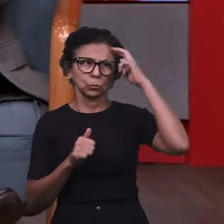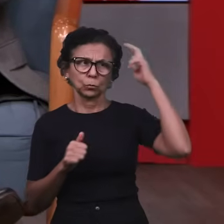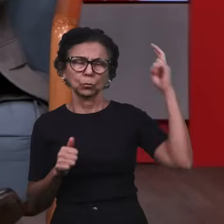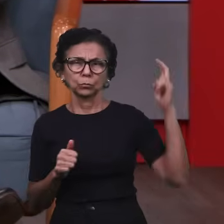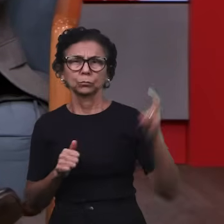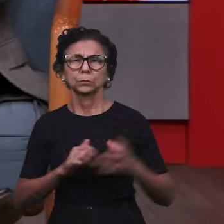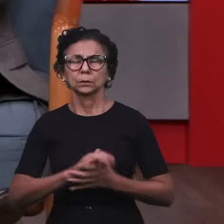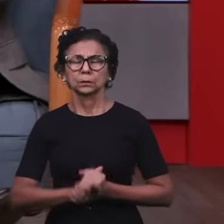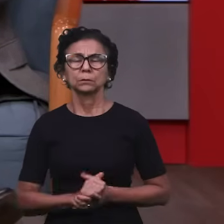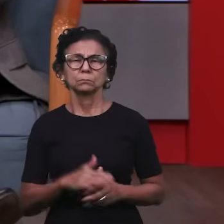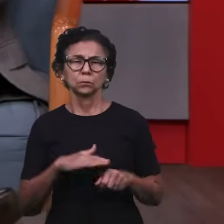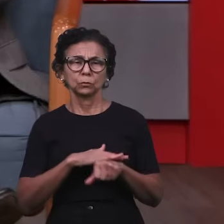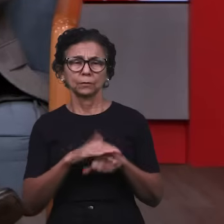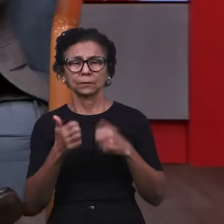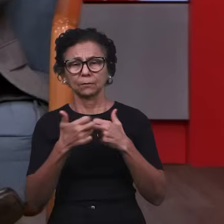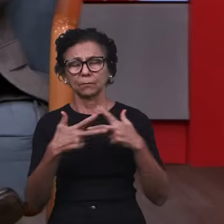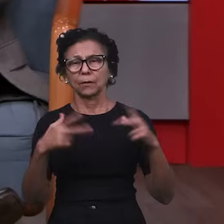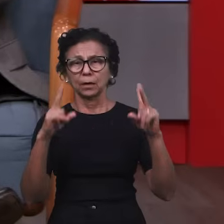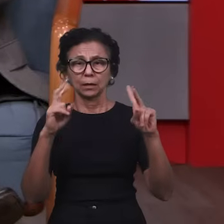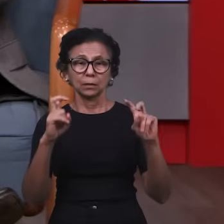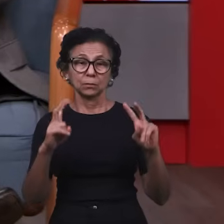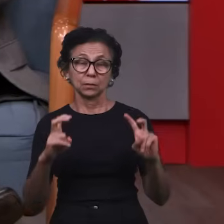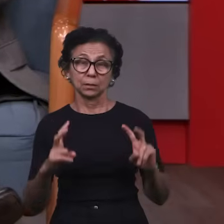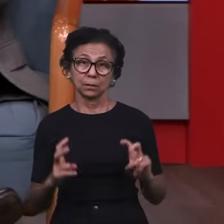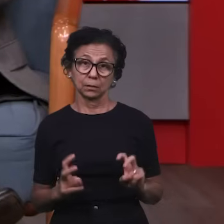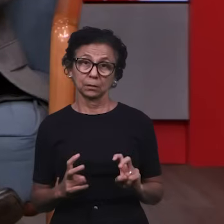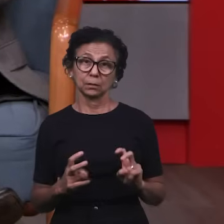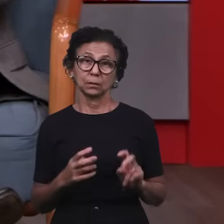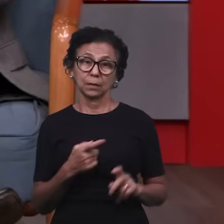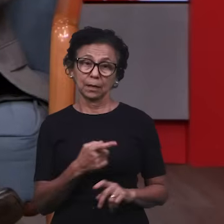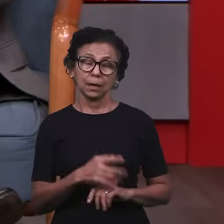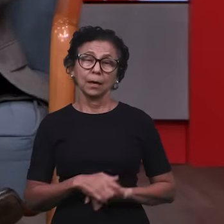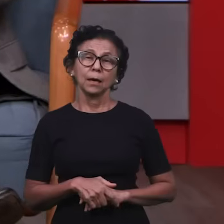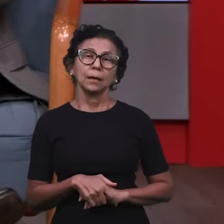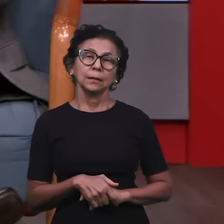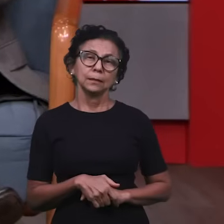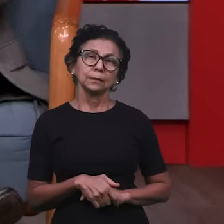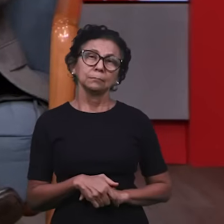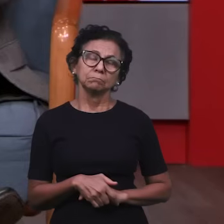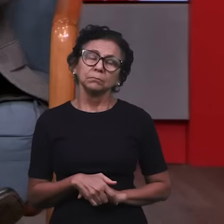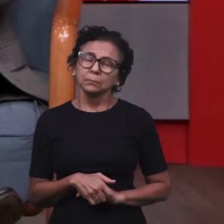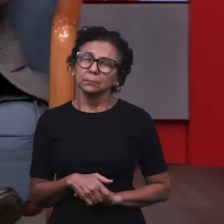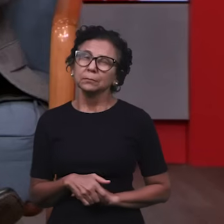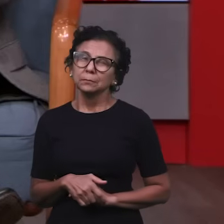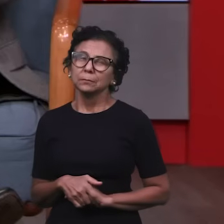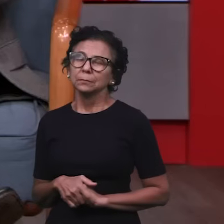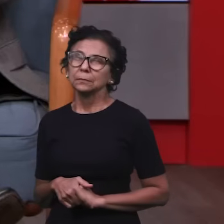assuntos. E ele tinha uma tendência religiosa, tinha